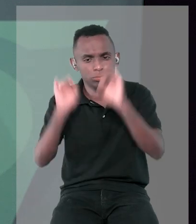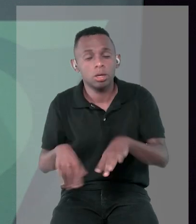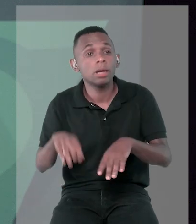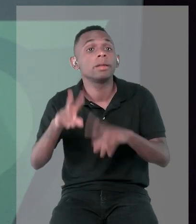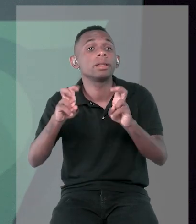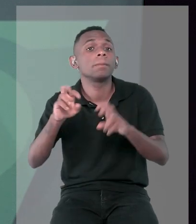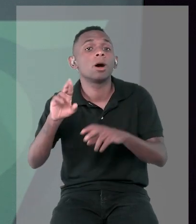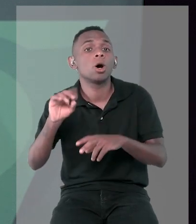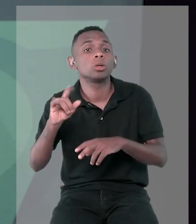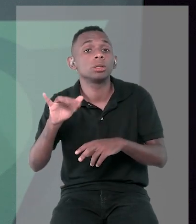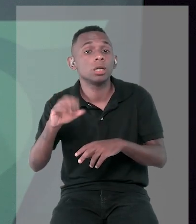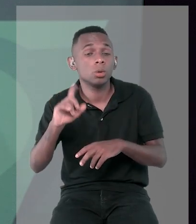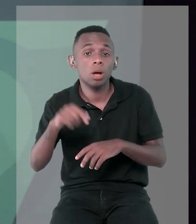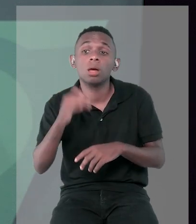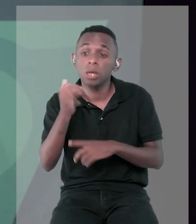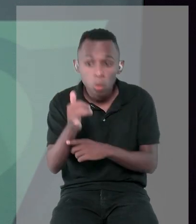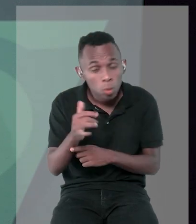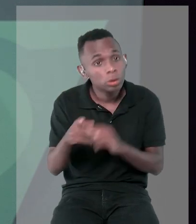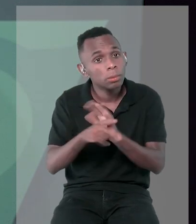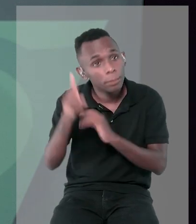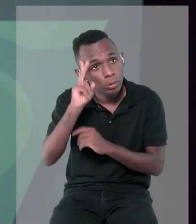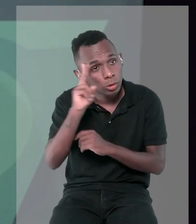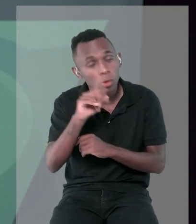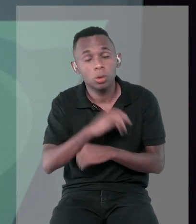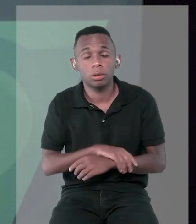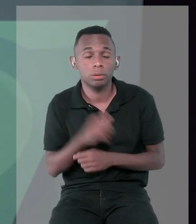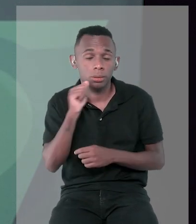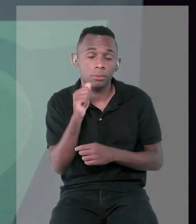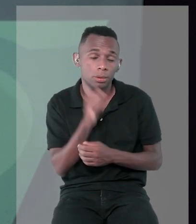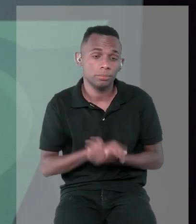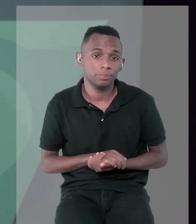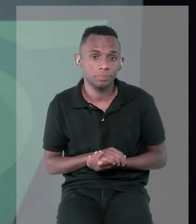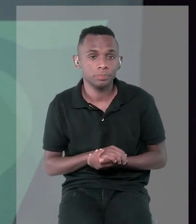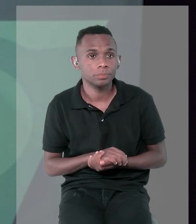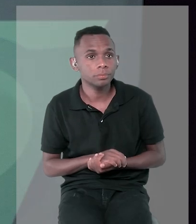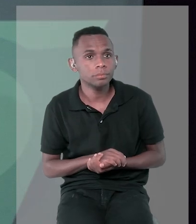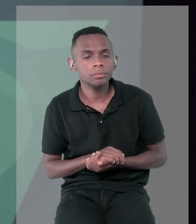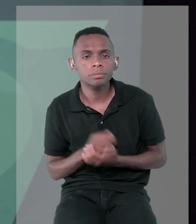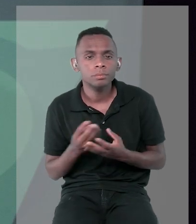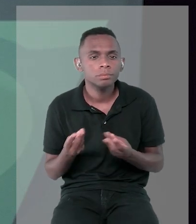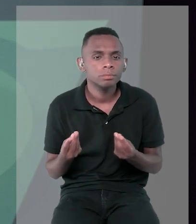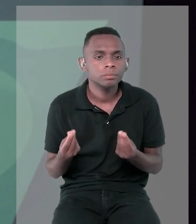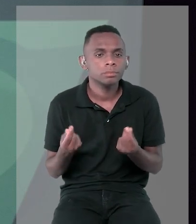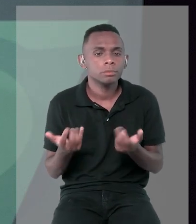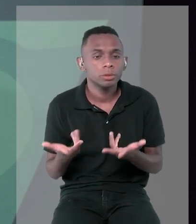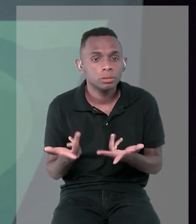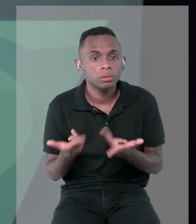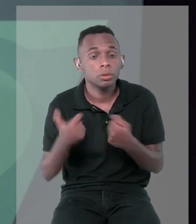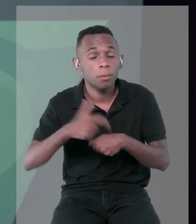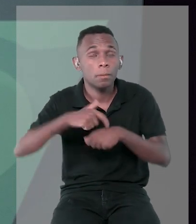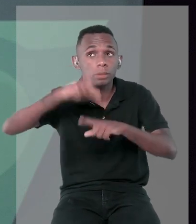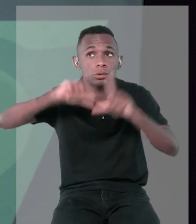Rodrigo, que é o narrador e que conta a história da Macabeia. O charme de A Hora da